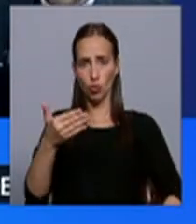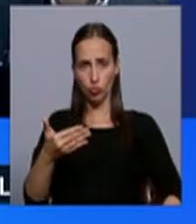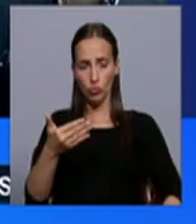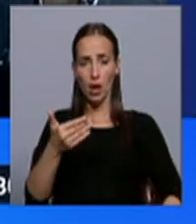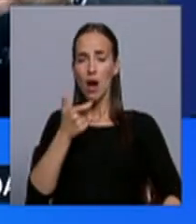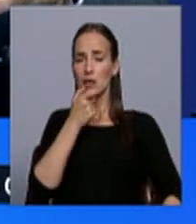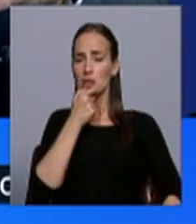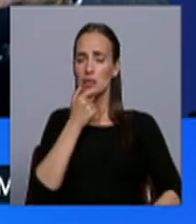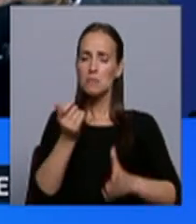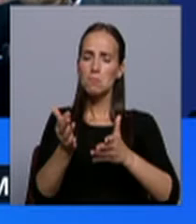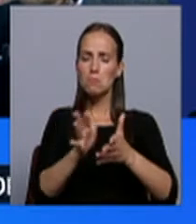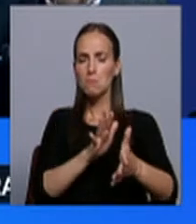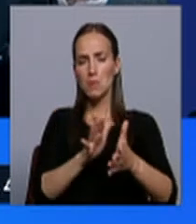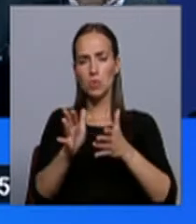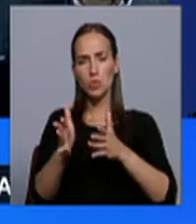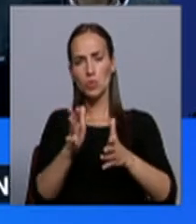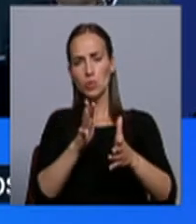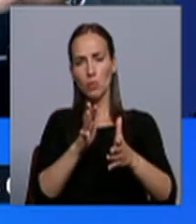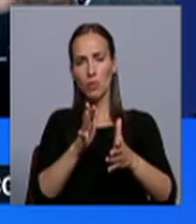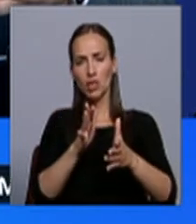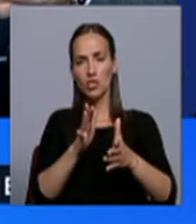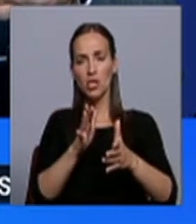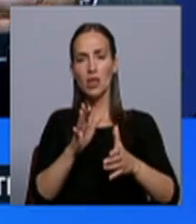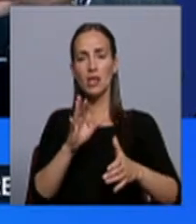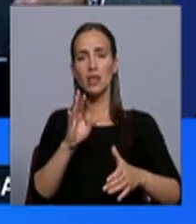mais próximo da sua órbita junto ao Sol acontecerá em